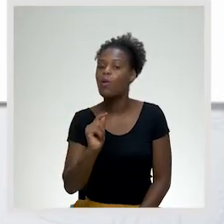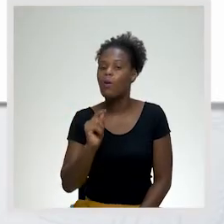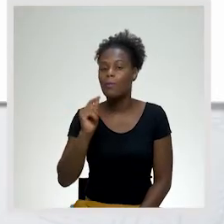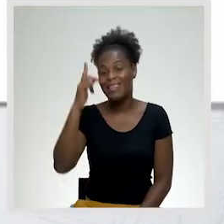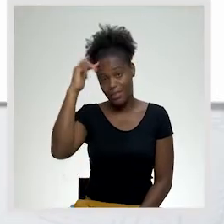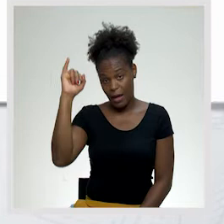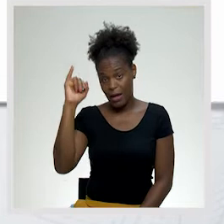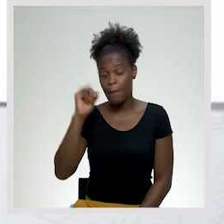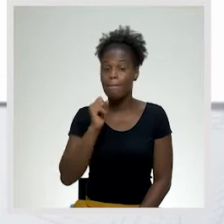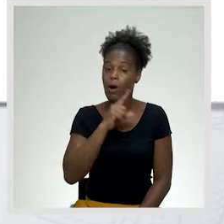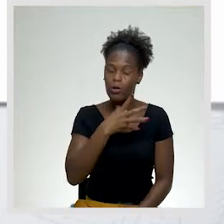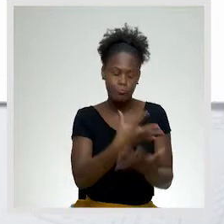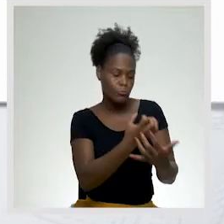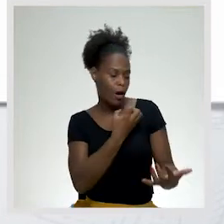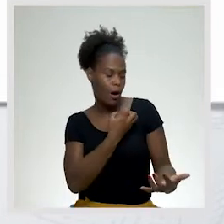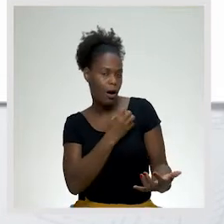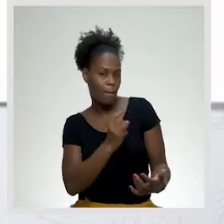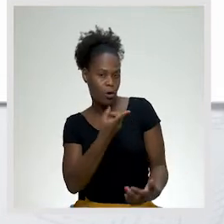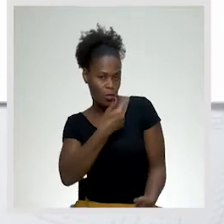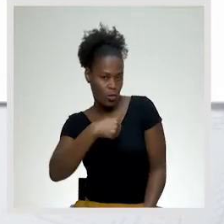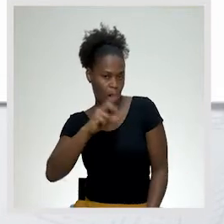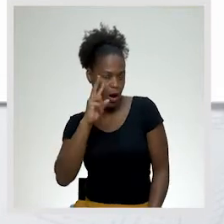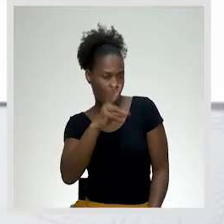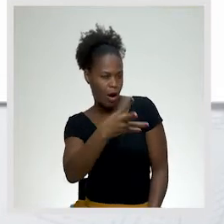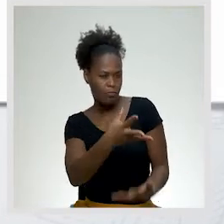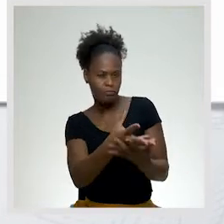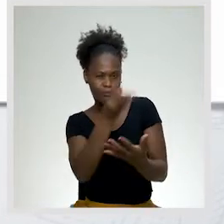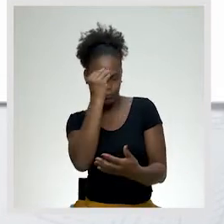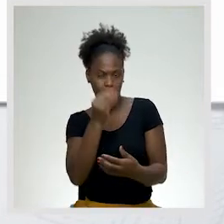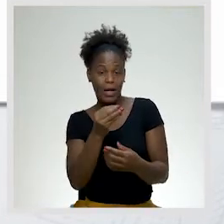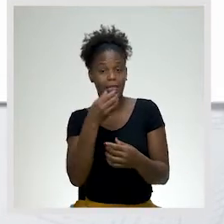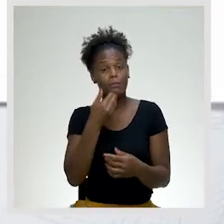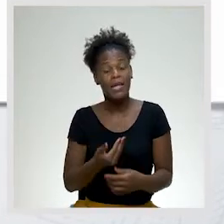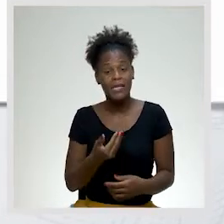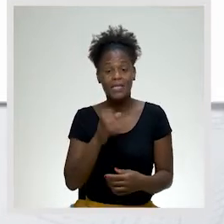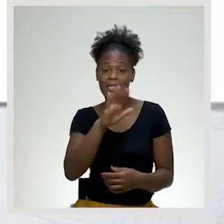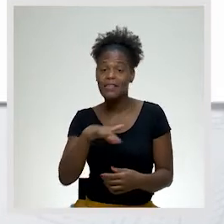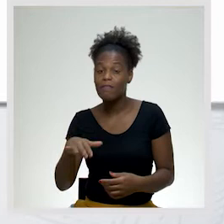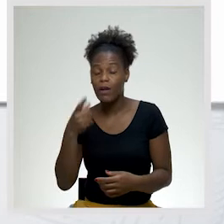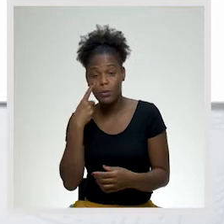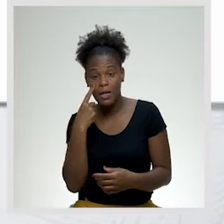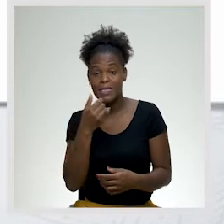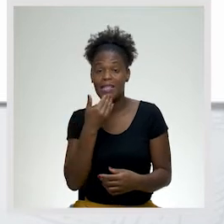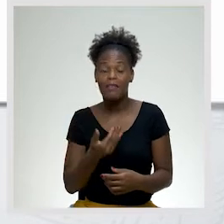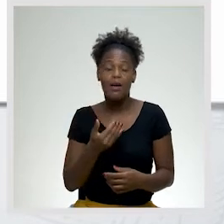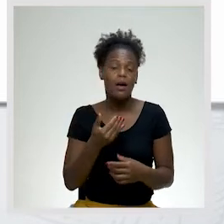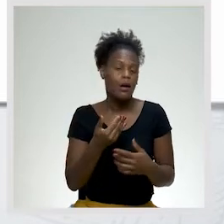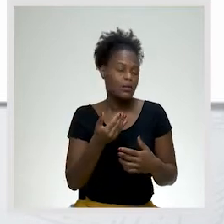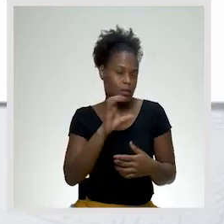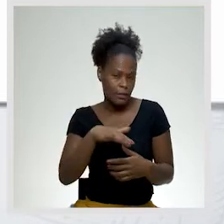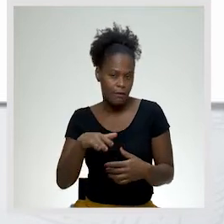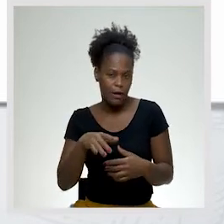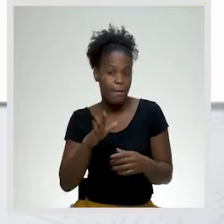pode ser captada por nós através da experiência científica que implica uma metodologia,